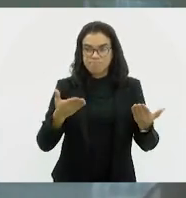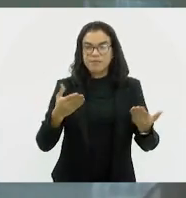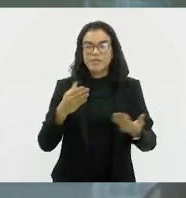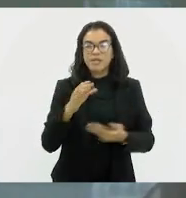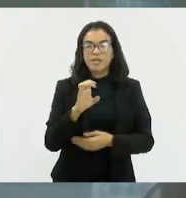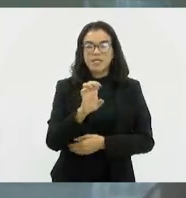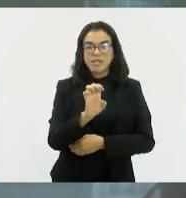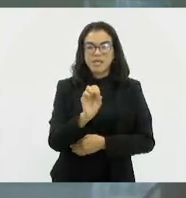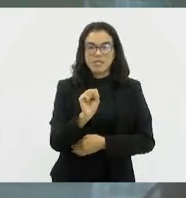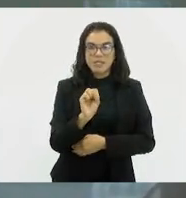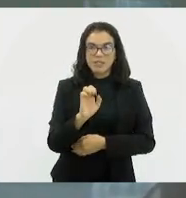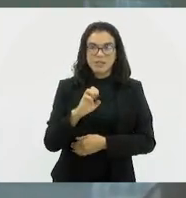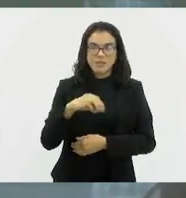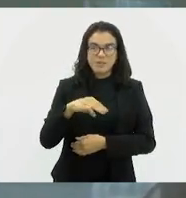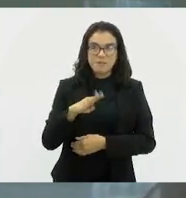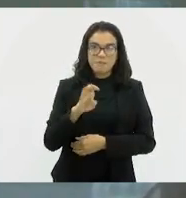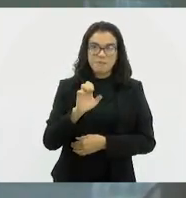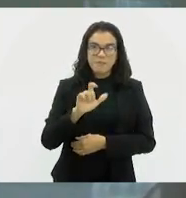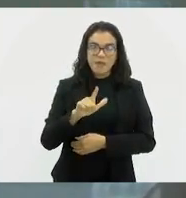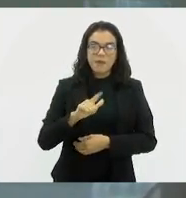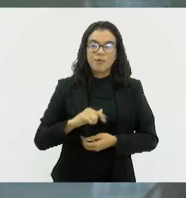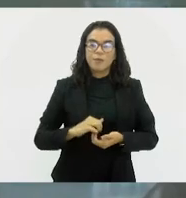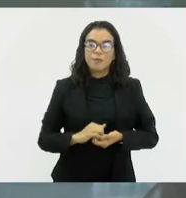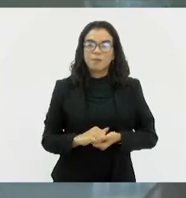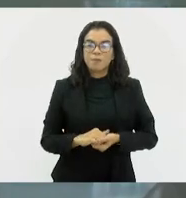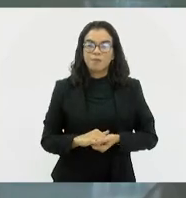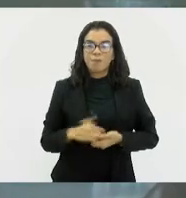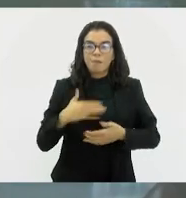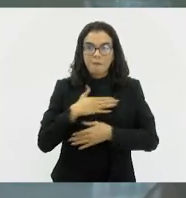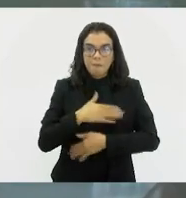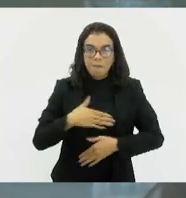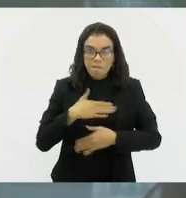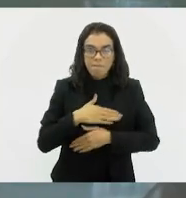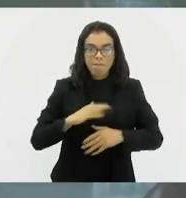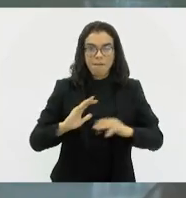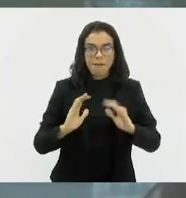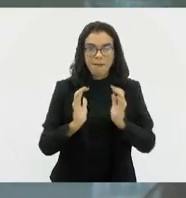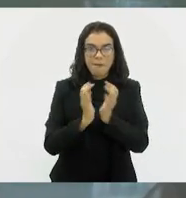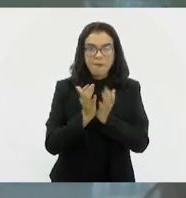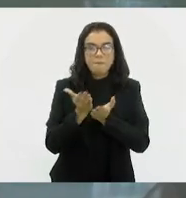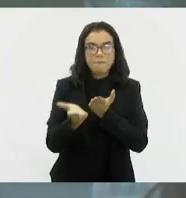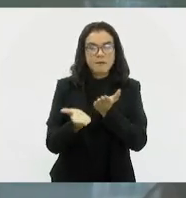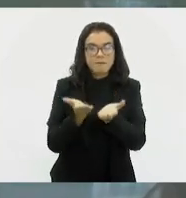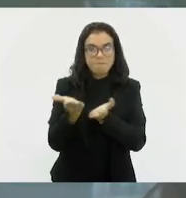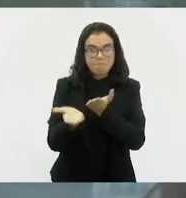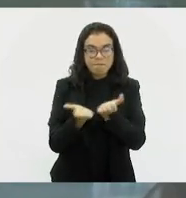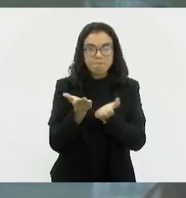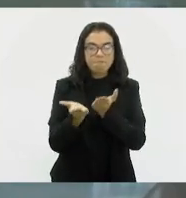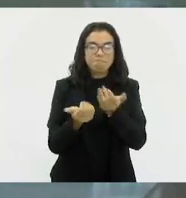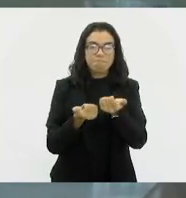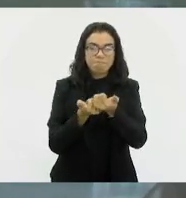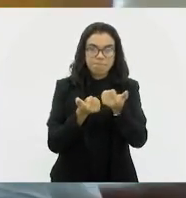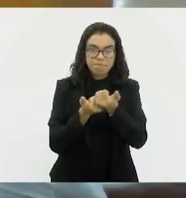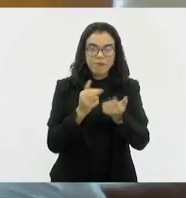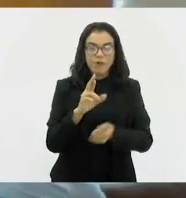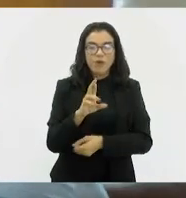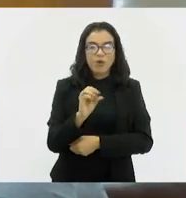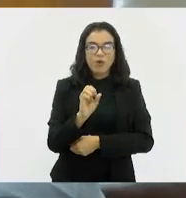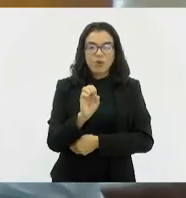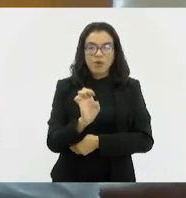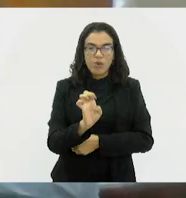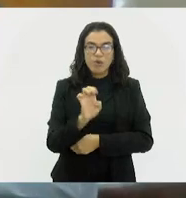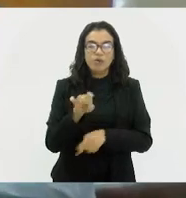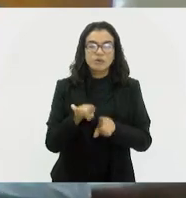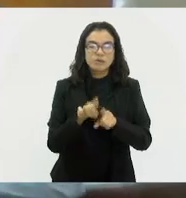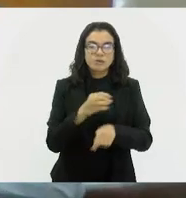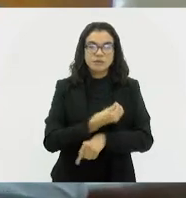presente. Cumprimentar a nossa equipe da assistência aqui, Rose aqui presente,